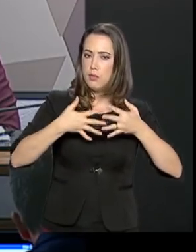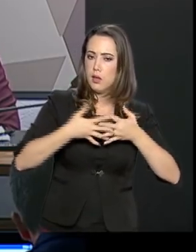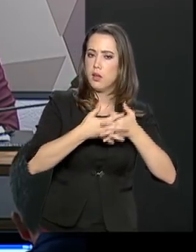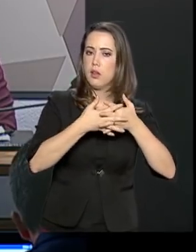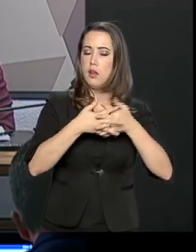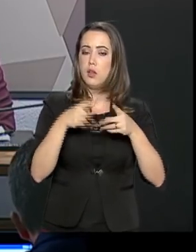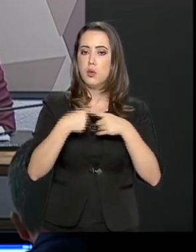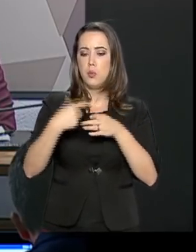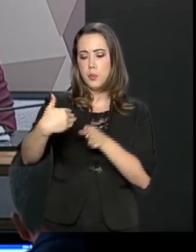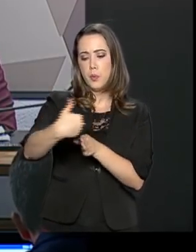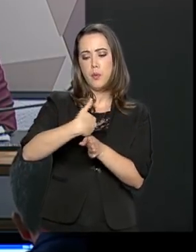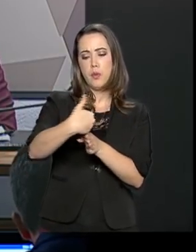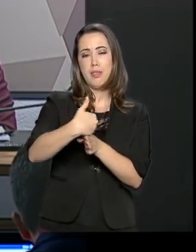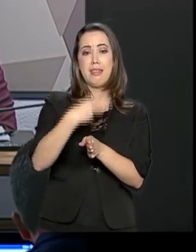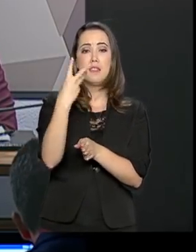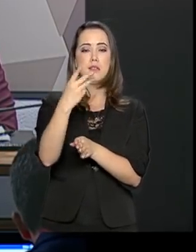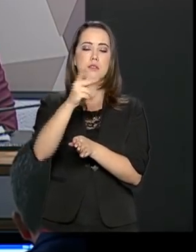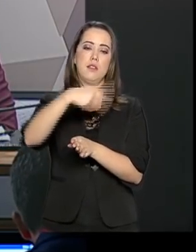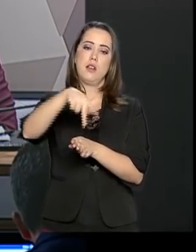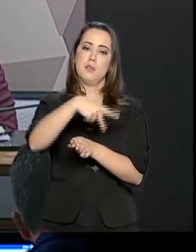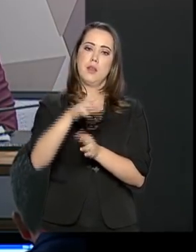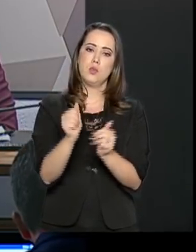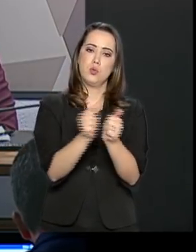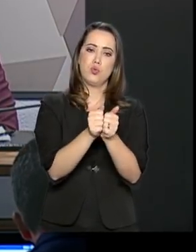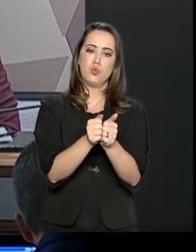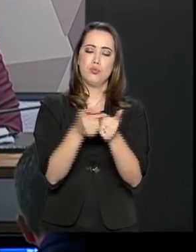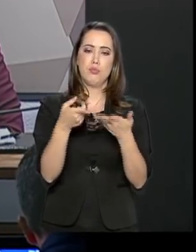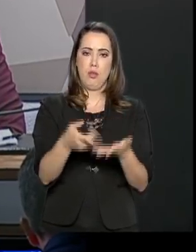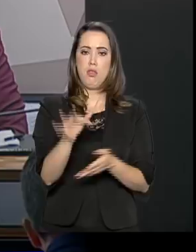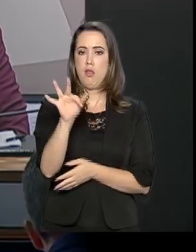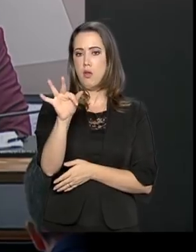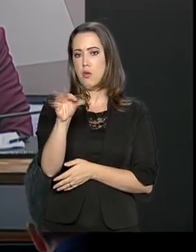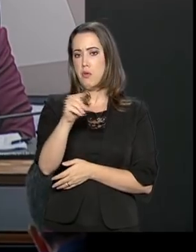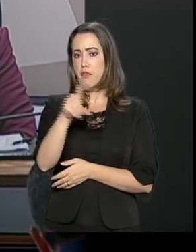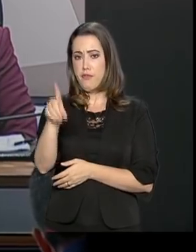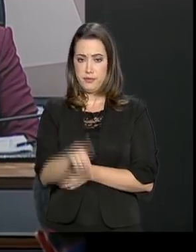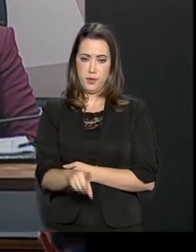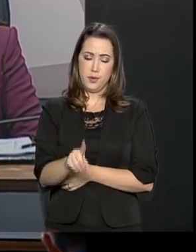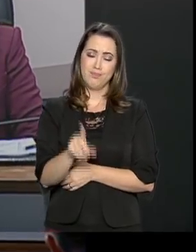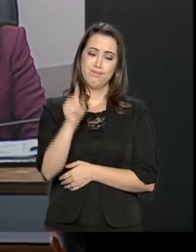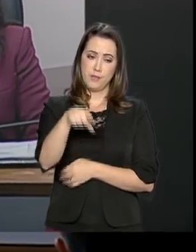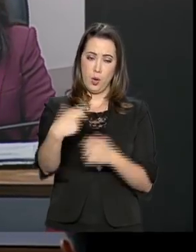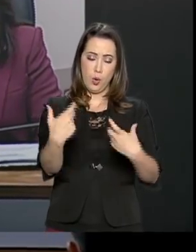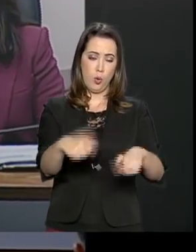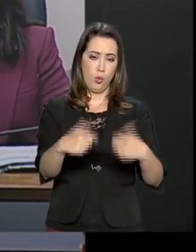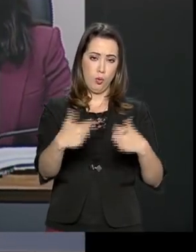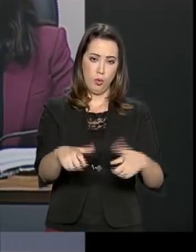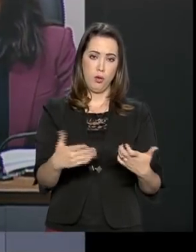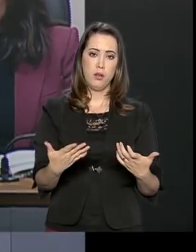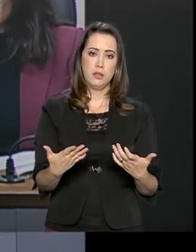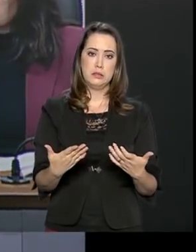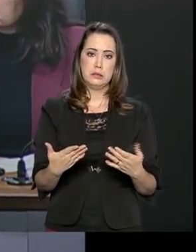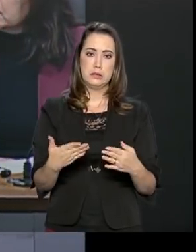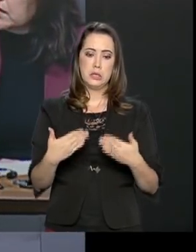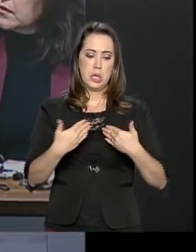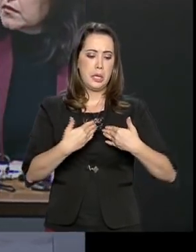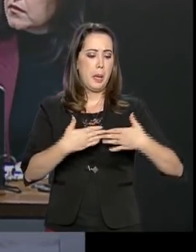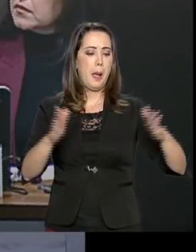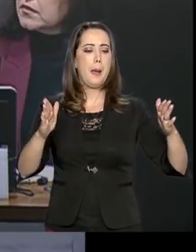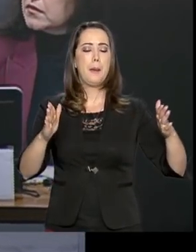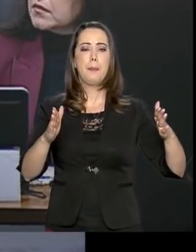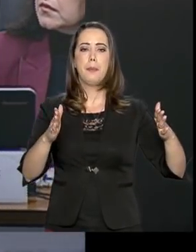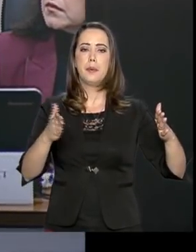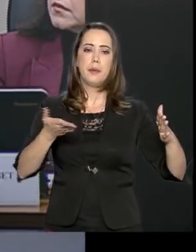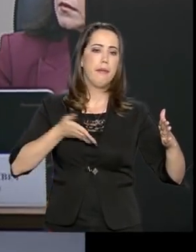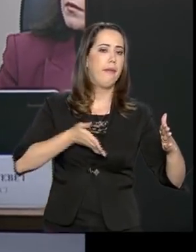preocupação com a tríplice fronteira. E Foz do Iguaçu acaba sendo uma, vamos dizer assim, uma porta de passagem